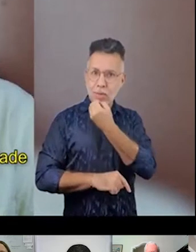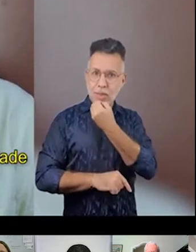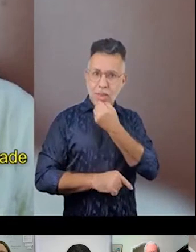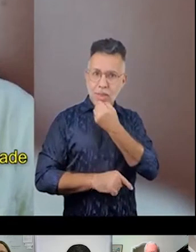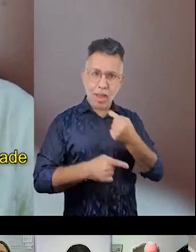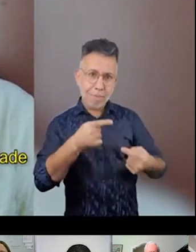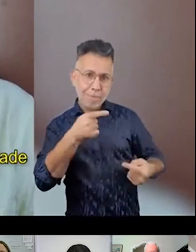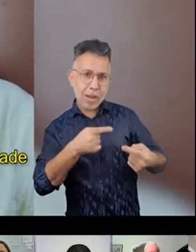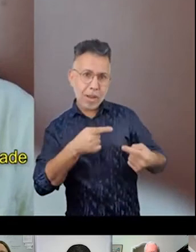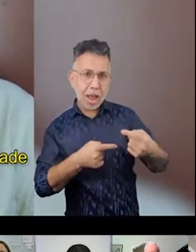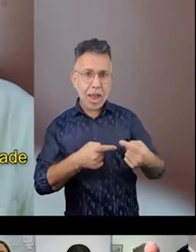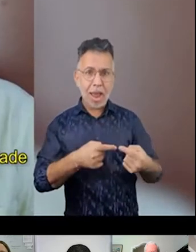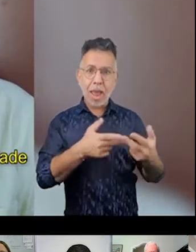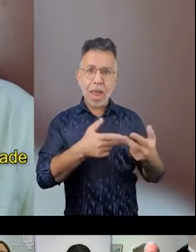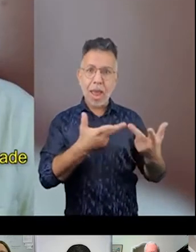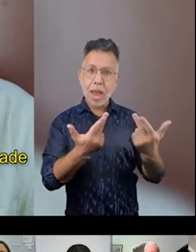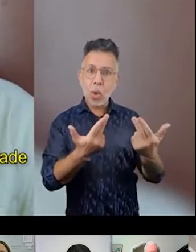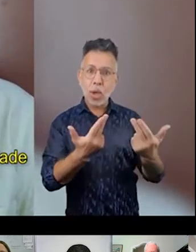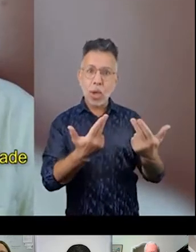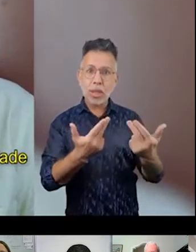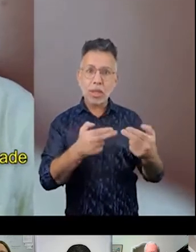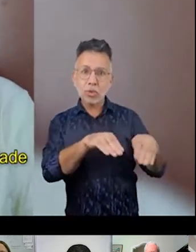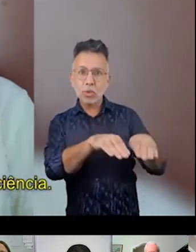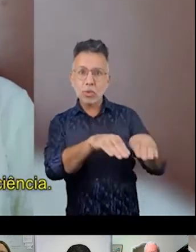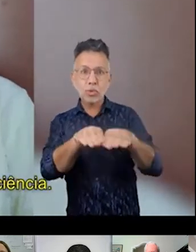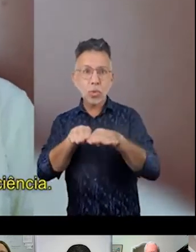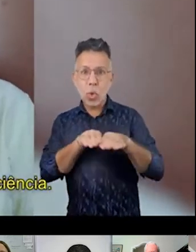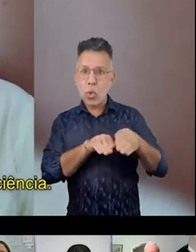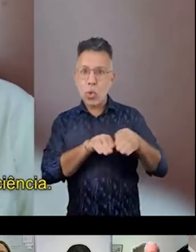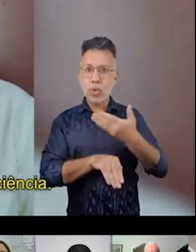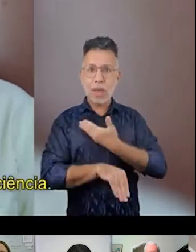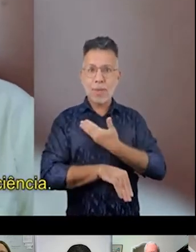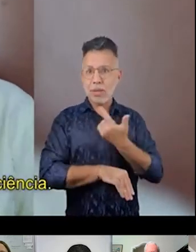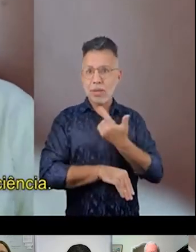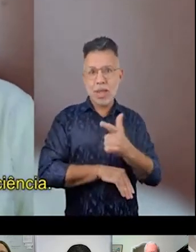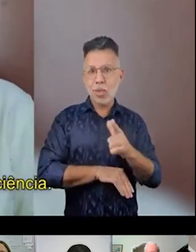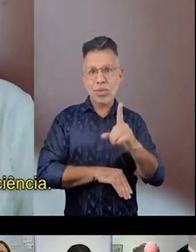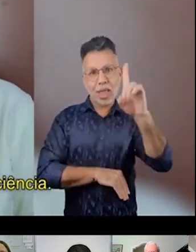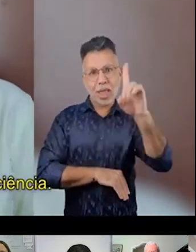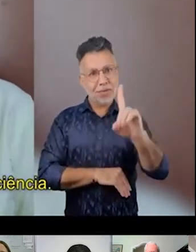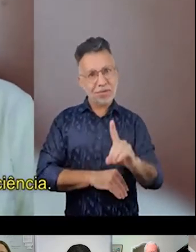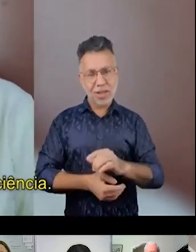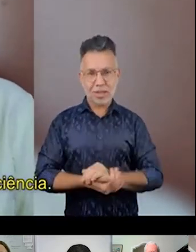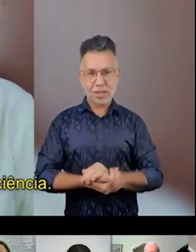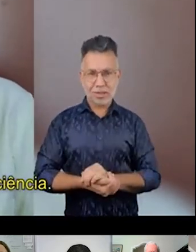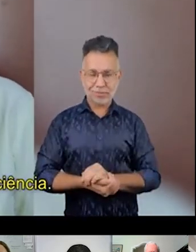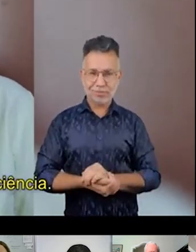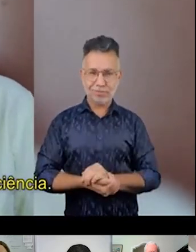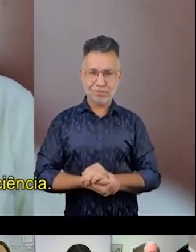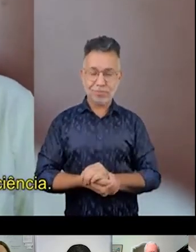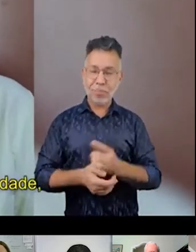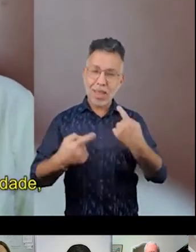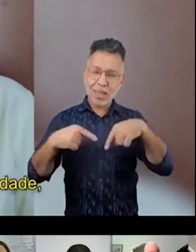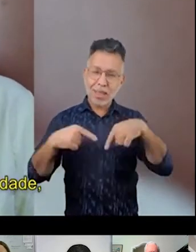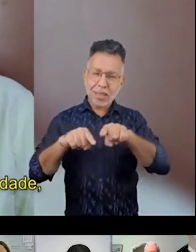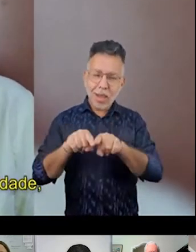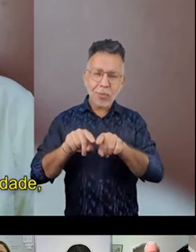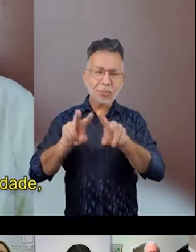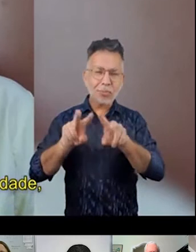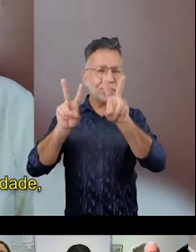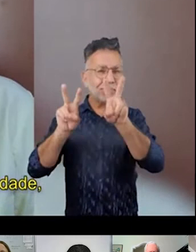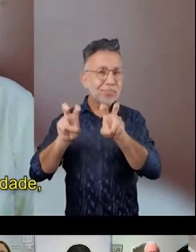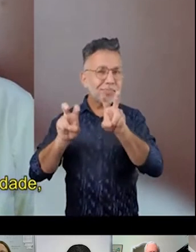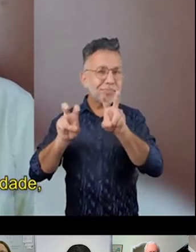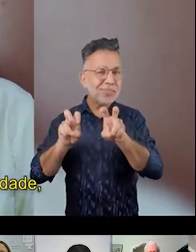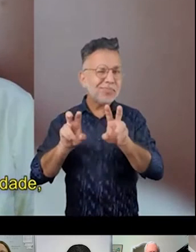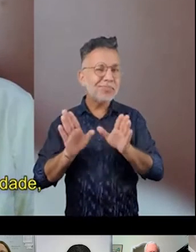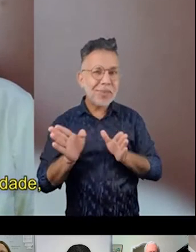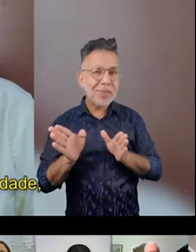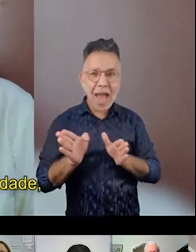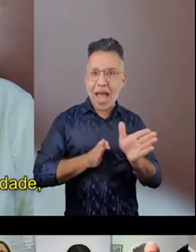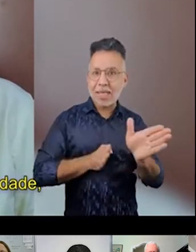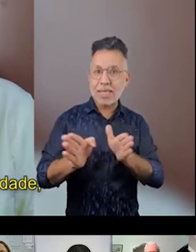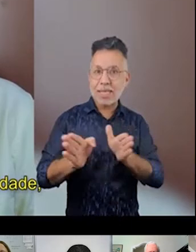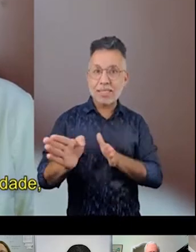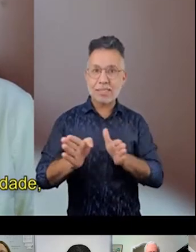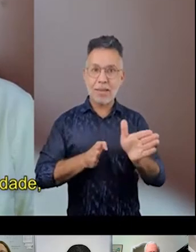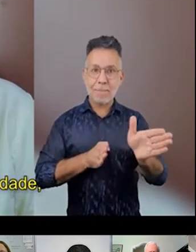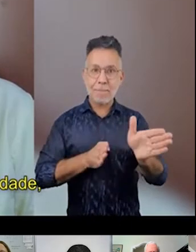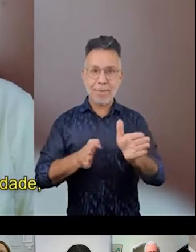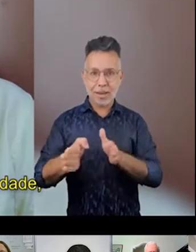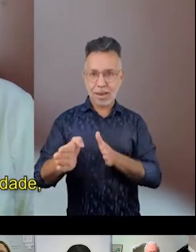com igualdade com os amigos que não têm nenhuma deficiência. Então, a questão da